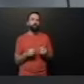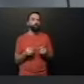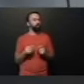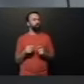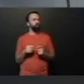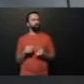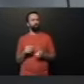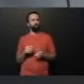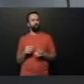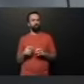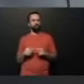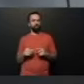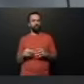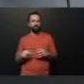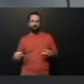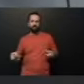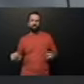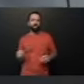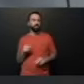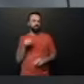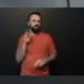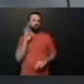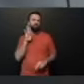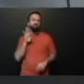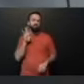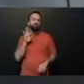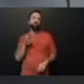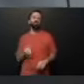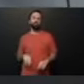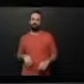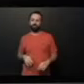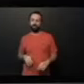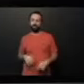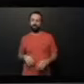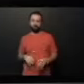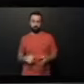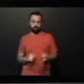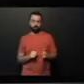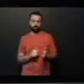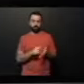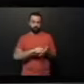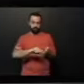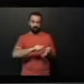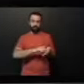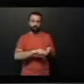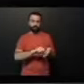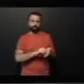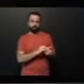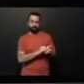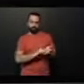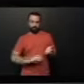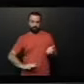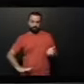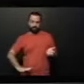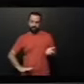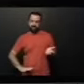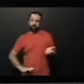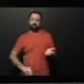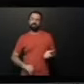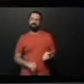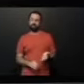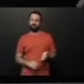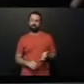nós vamos abordar na aula de hoje. Vamos fazer a correção da tarefa da aula passada, que eu acredito que